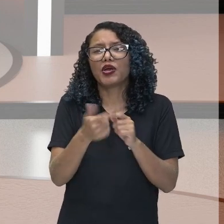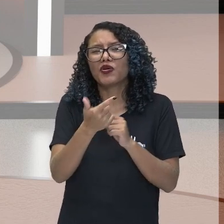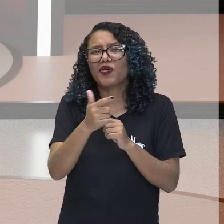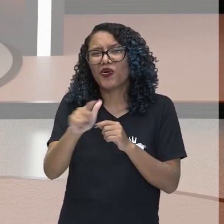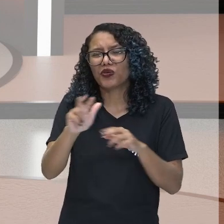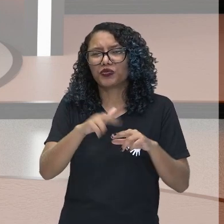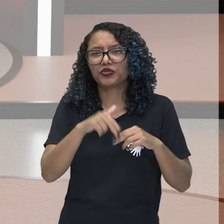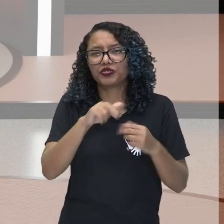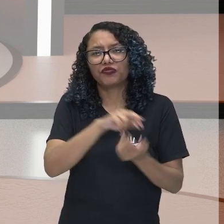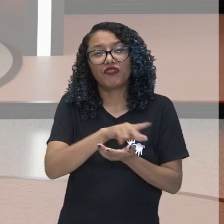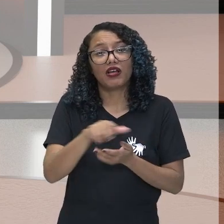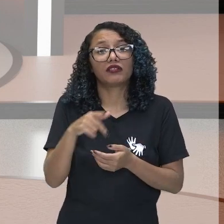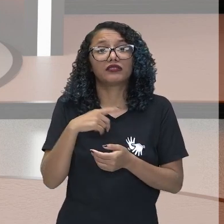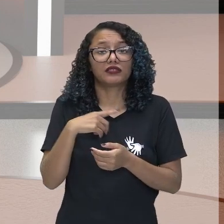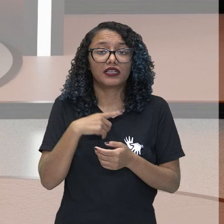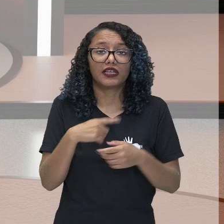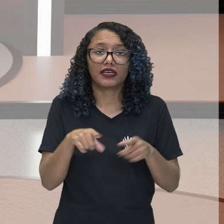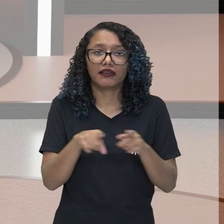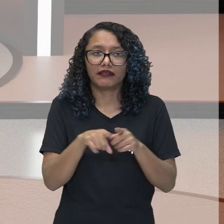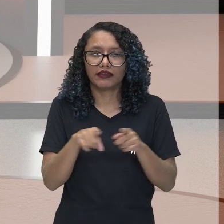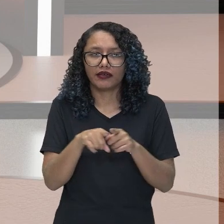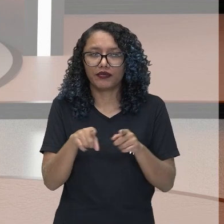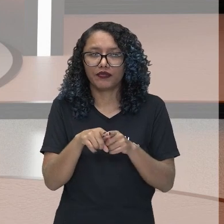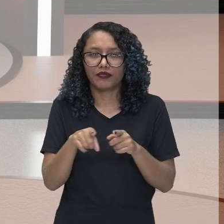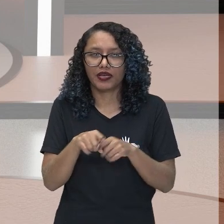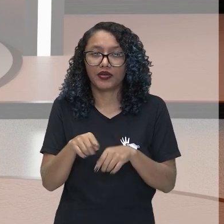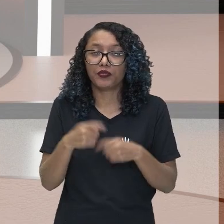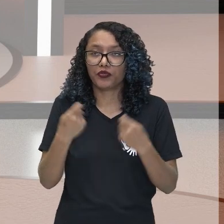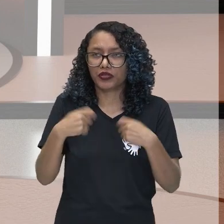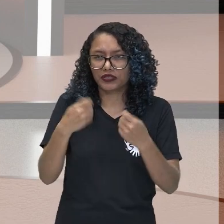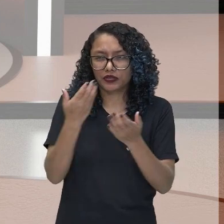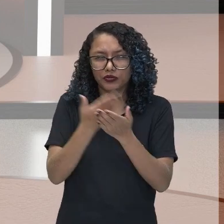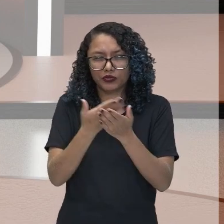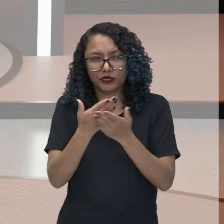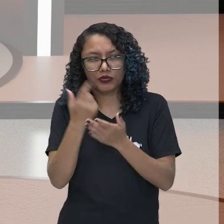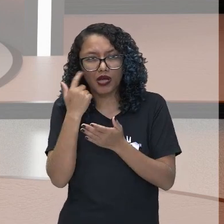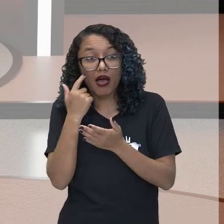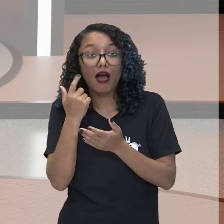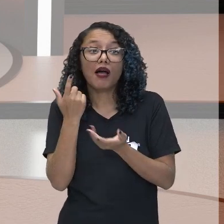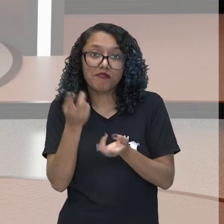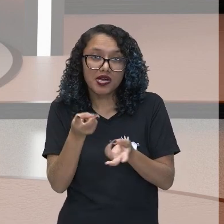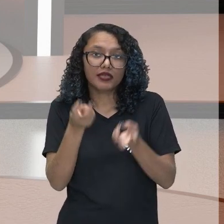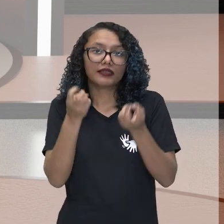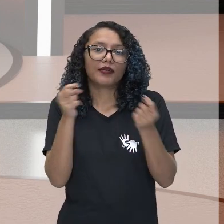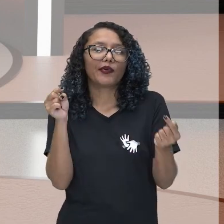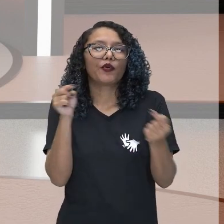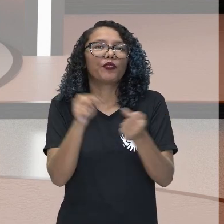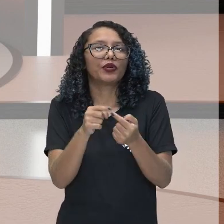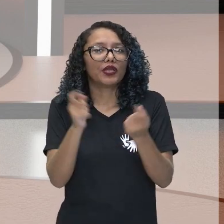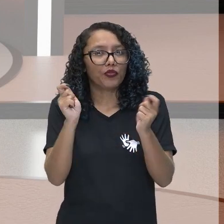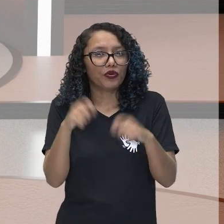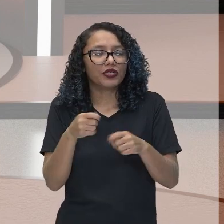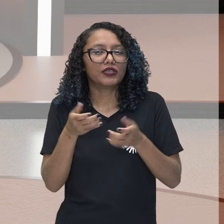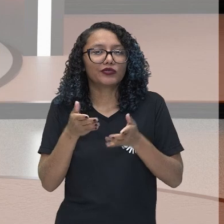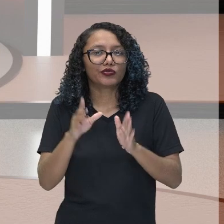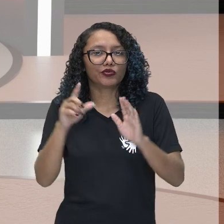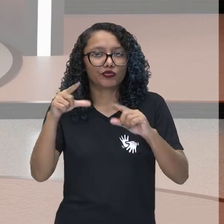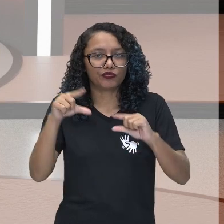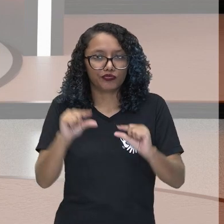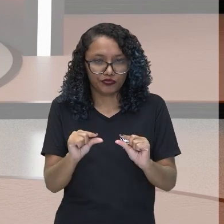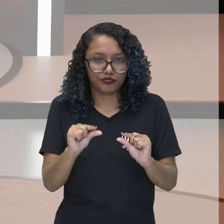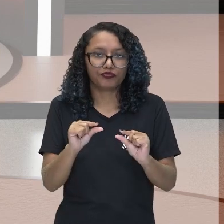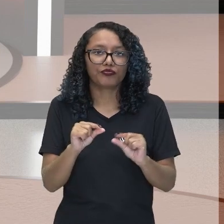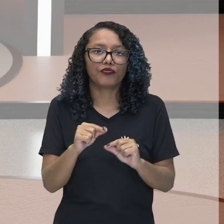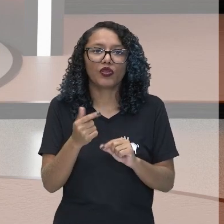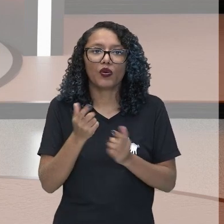dessas despesas, né, a gente acaba estudando e verificando aí. Mas não para aí, não. Vamos continuar aí verificando esses motivos,